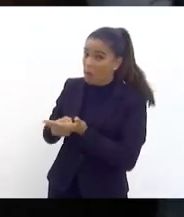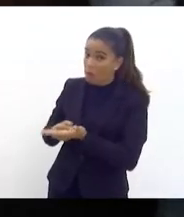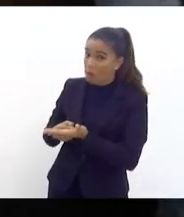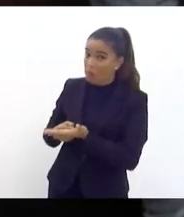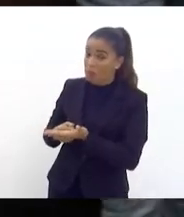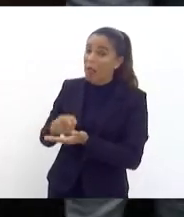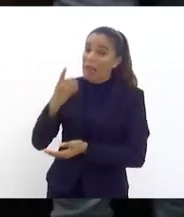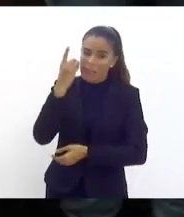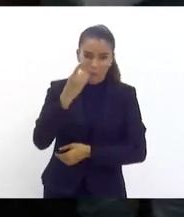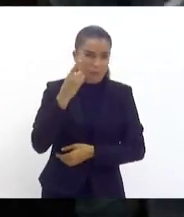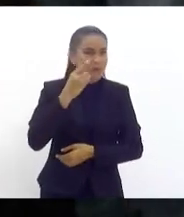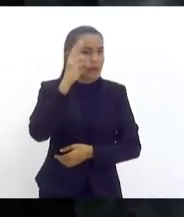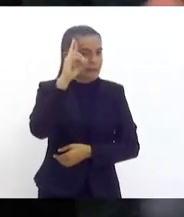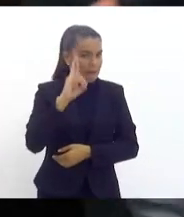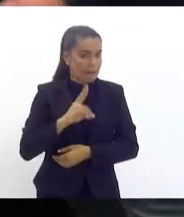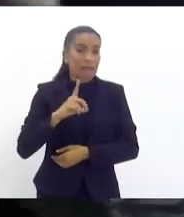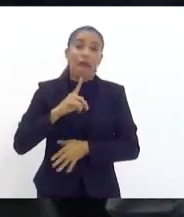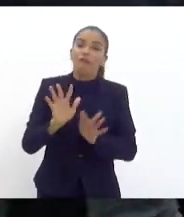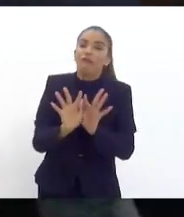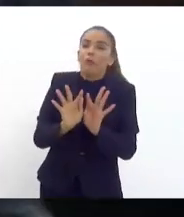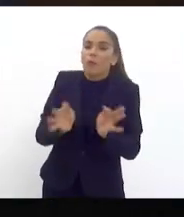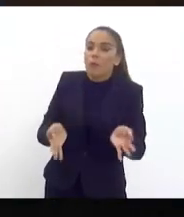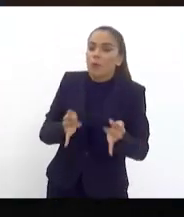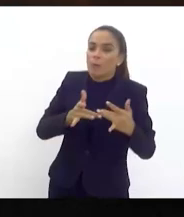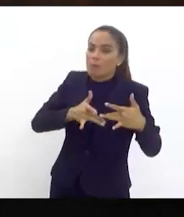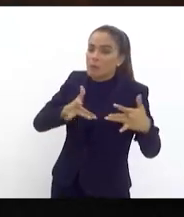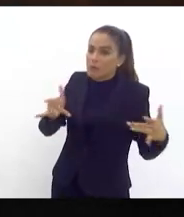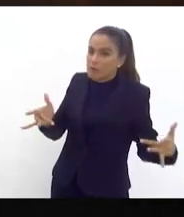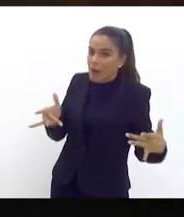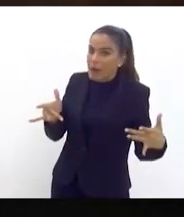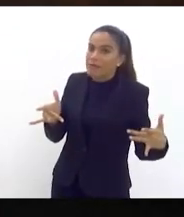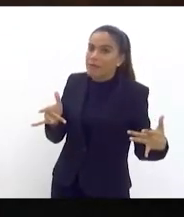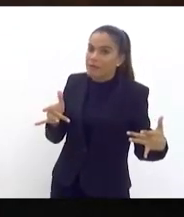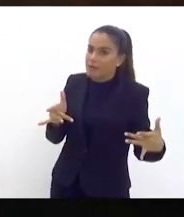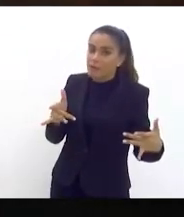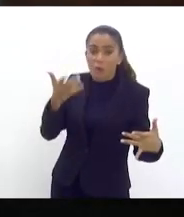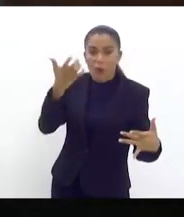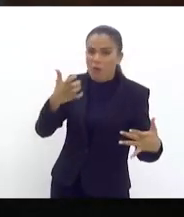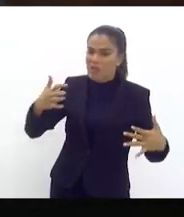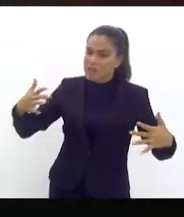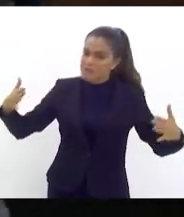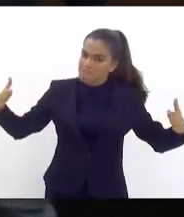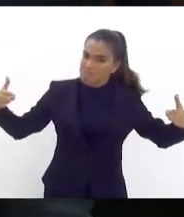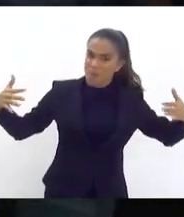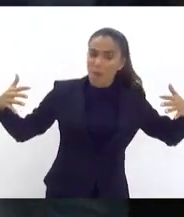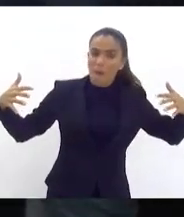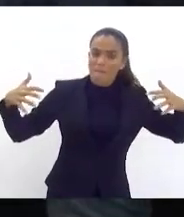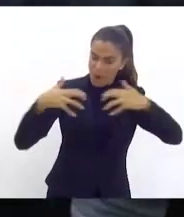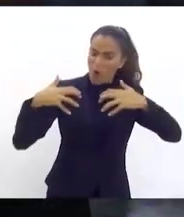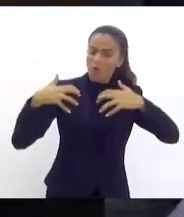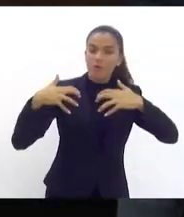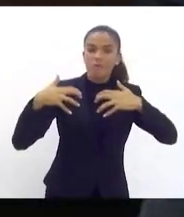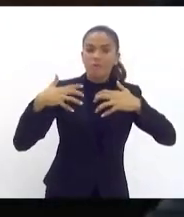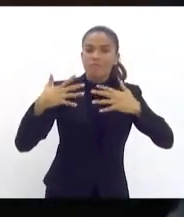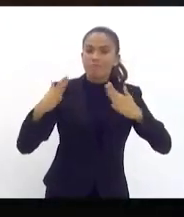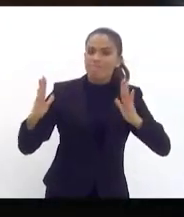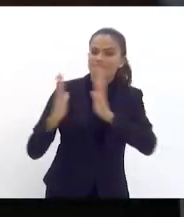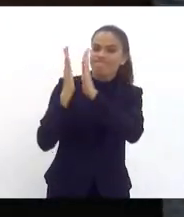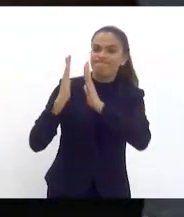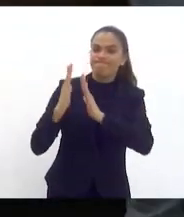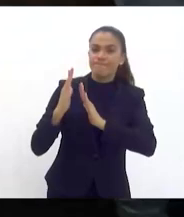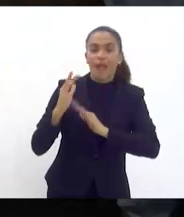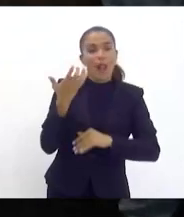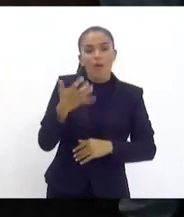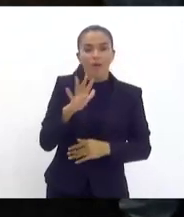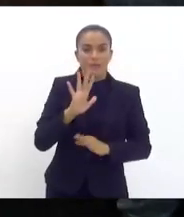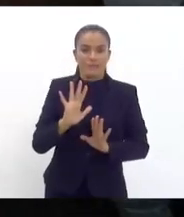A deputada Renata teve humildade de não enfrentar, porque, também